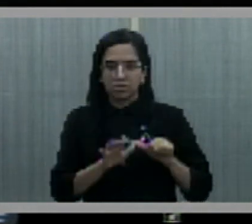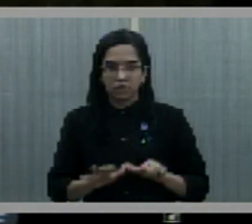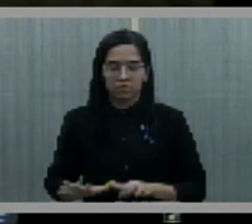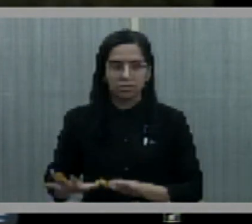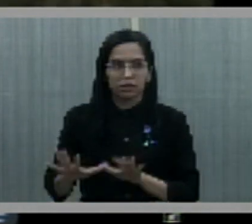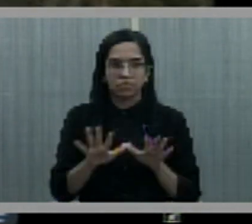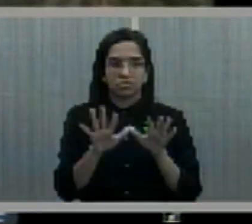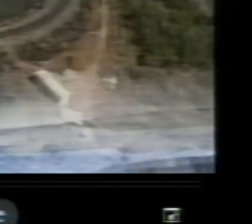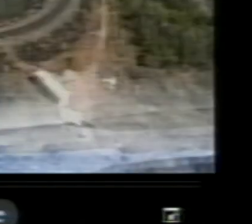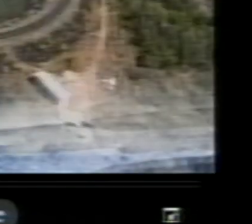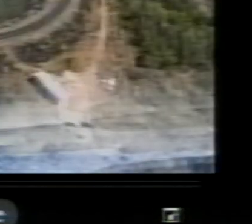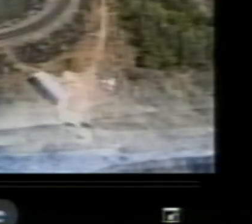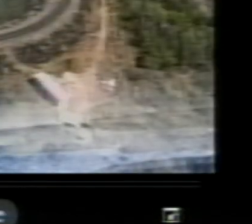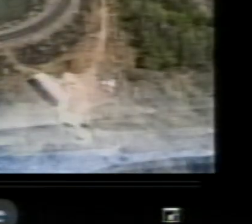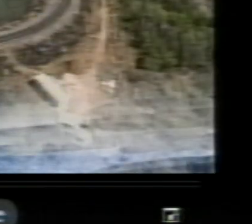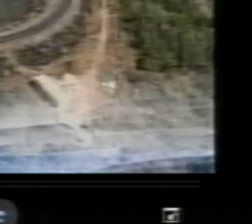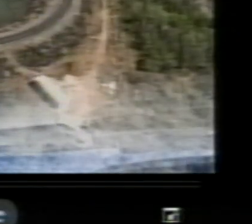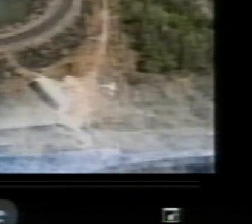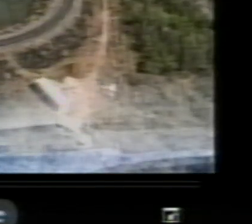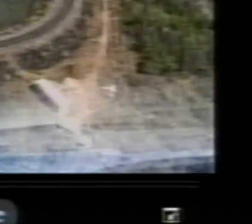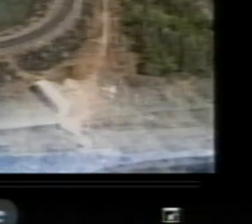rio arriba,